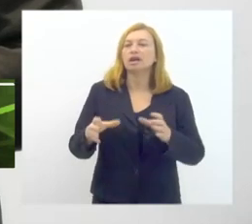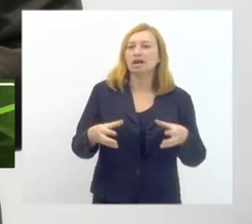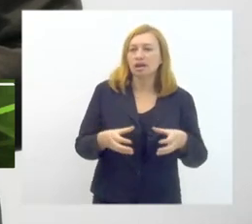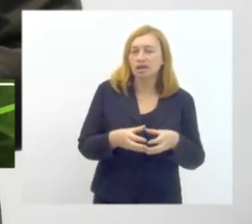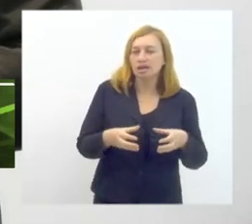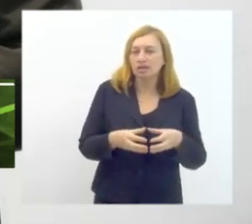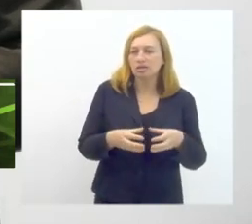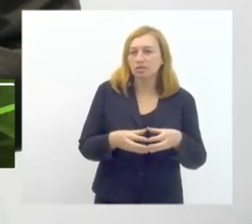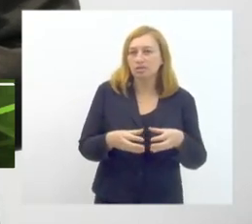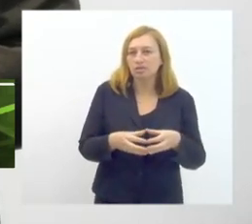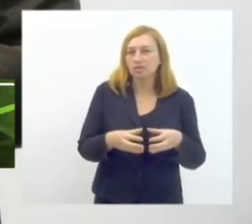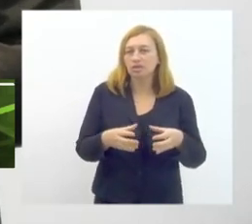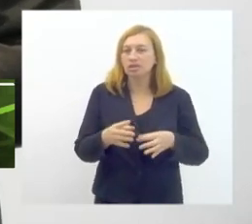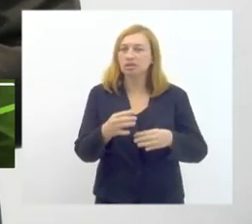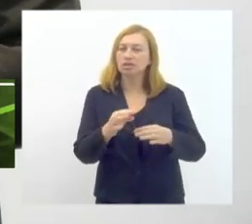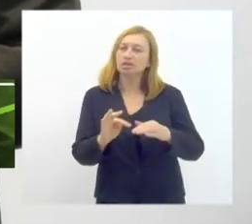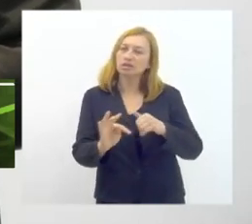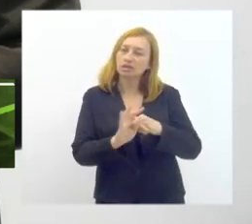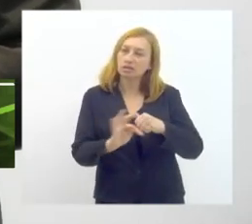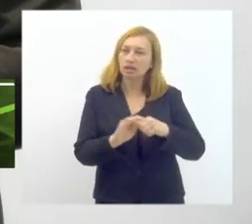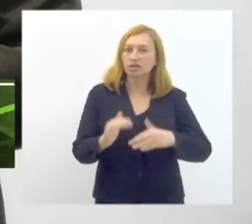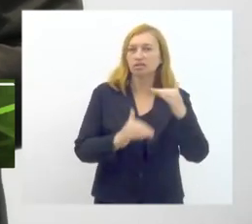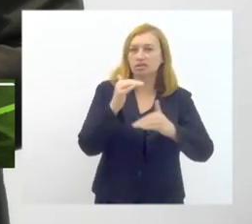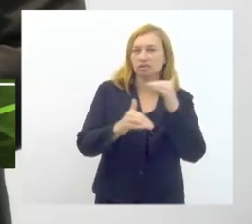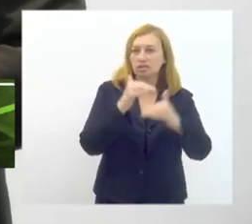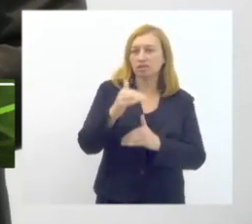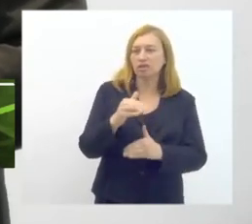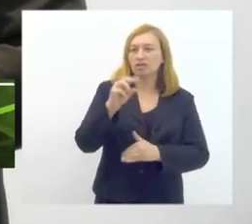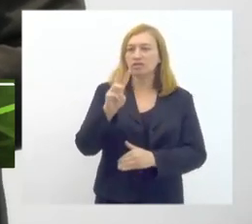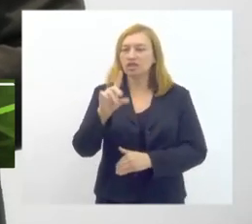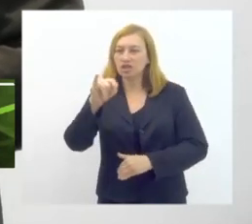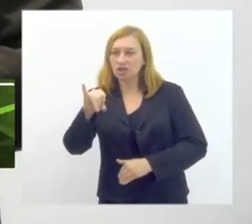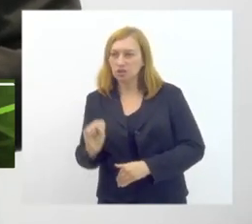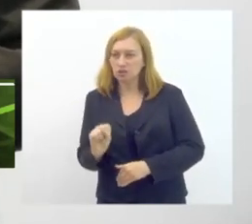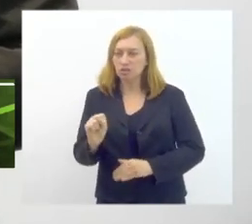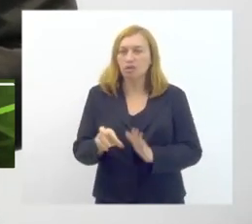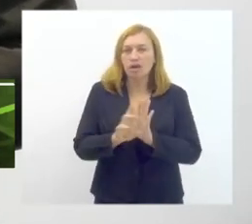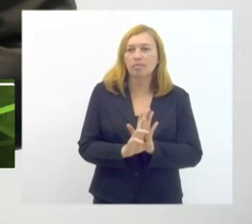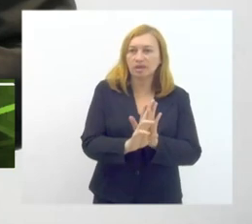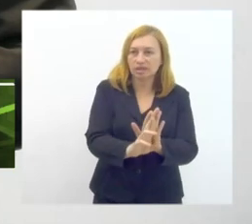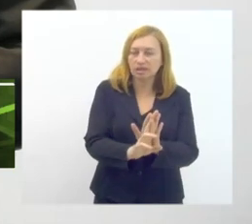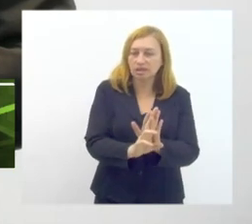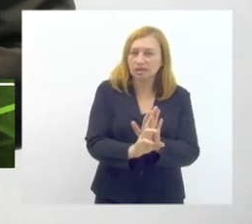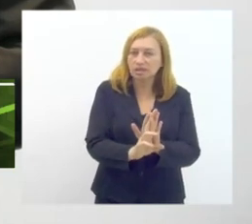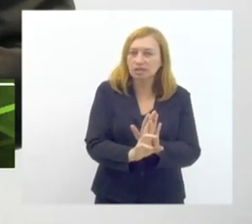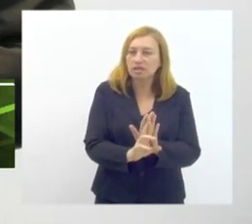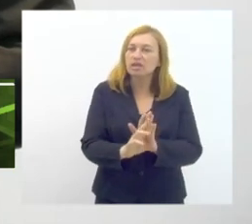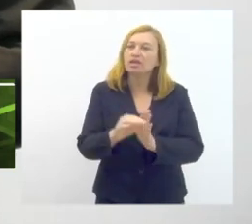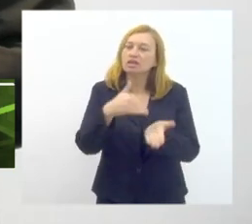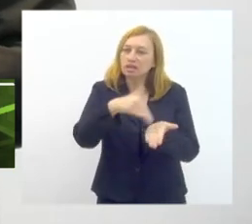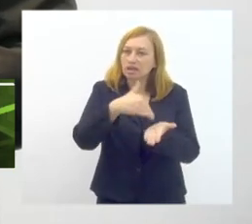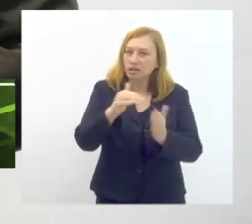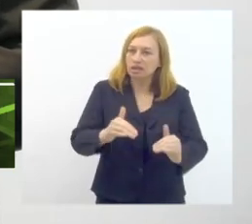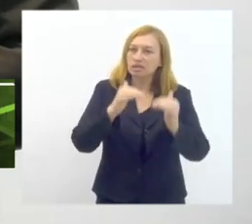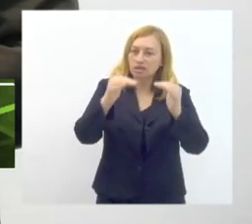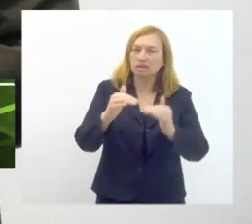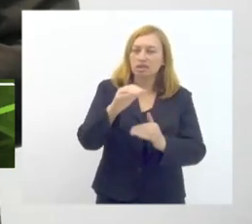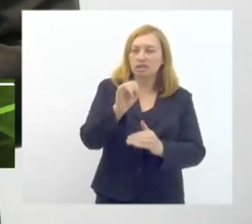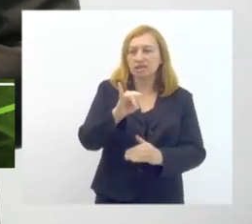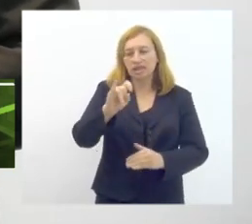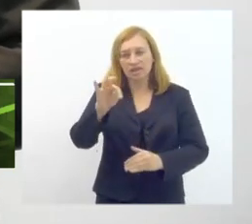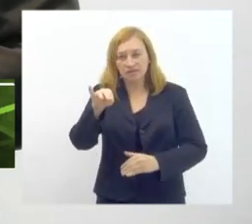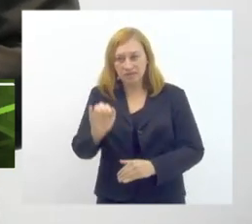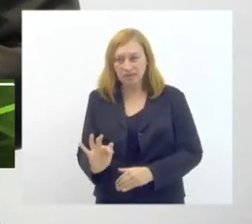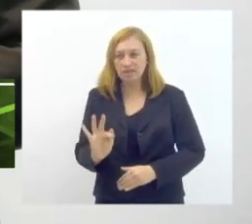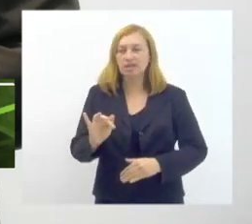Desenvolvimento Econômico e Meio Ambiente, o senhor Vinícius Viana, representando o secretário executivo do SIDENF.